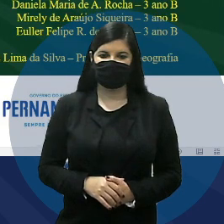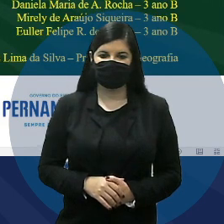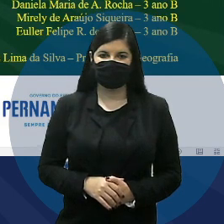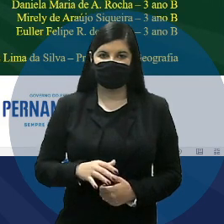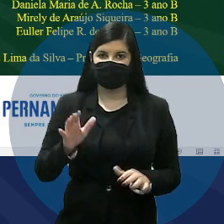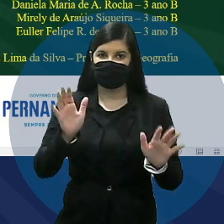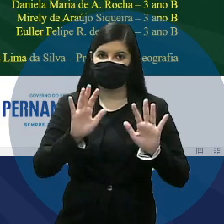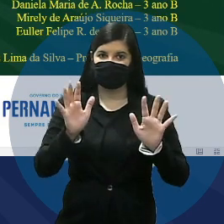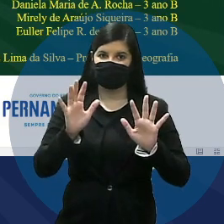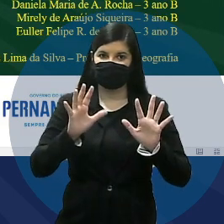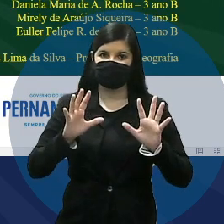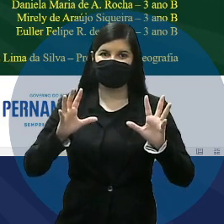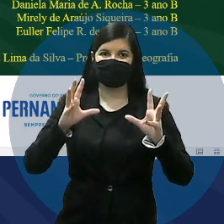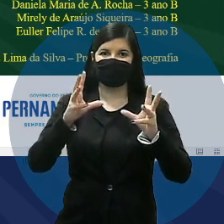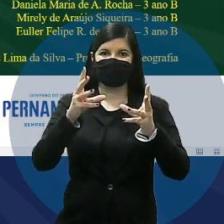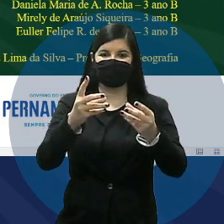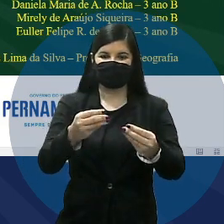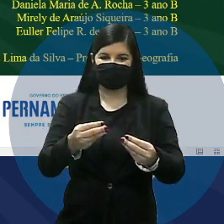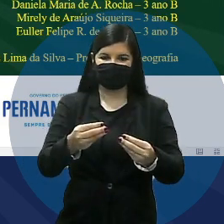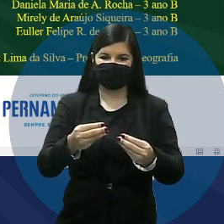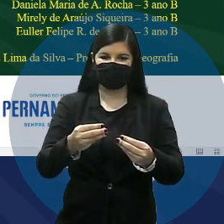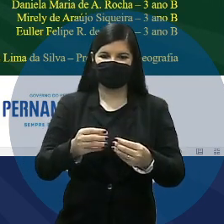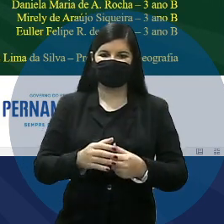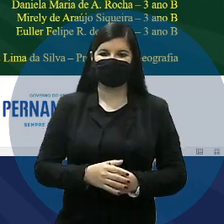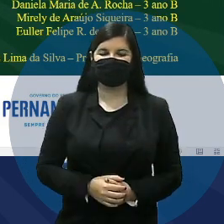Olá a todos e a todas.